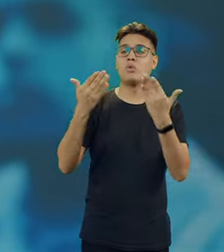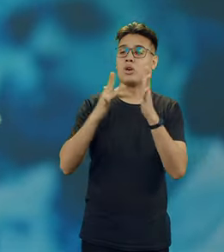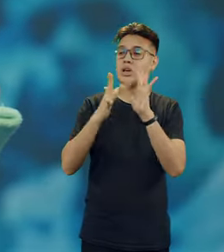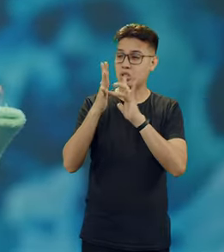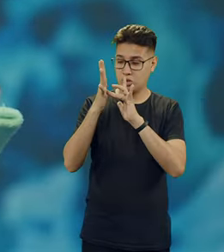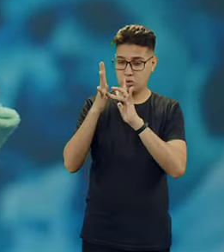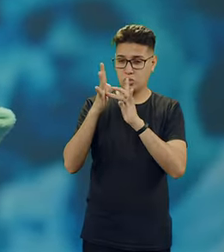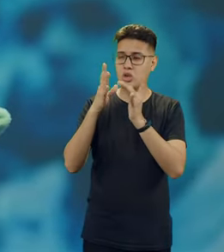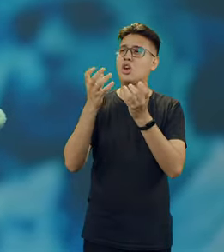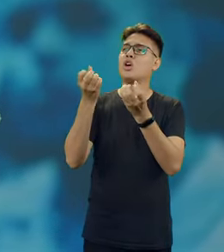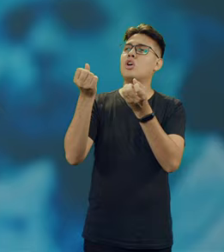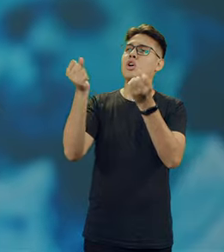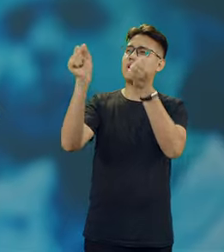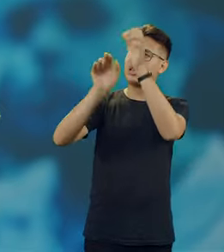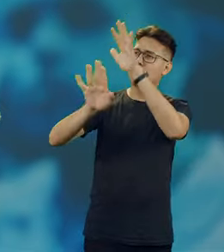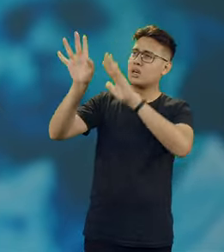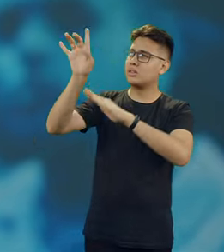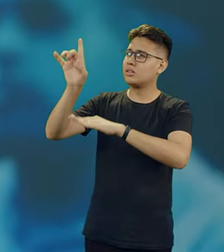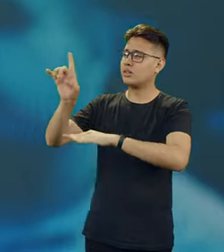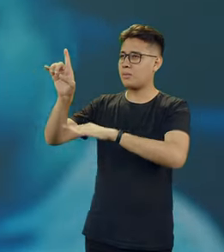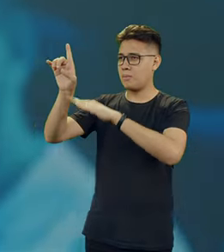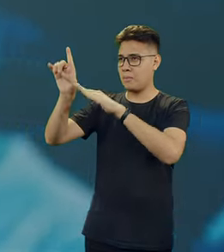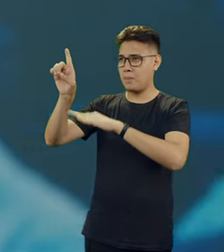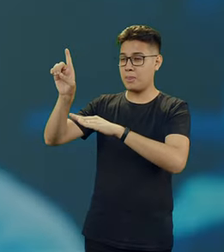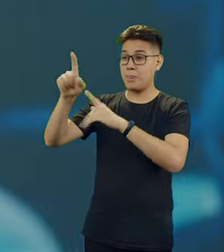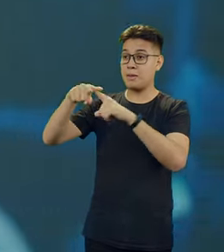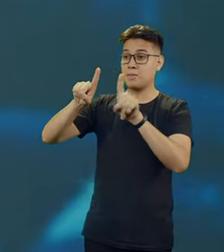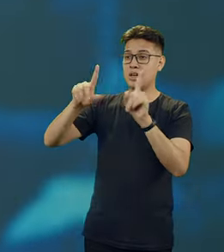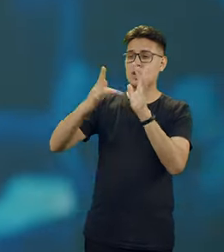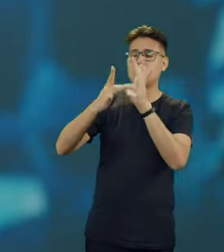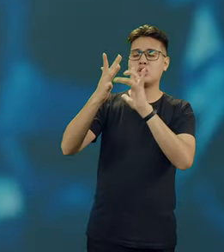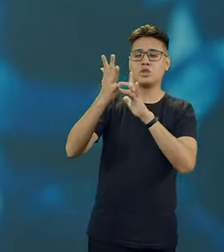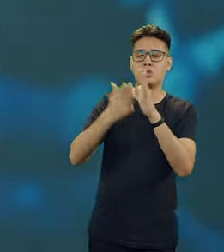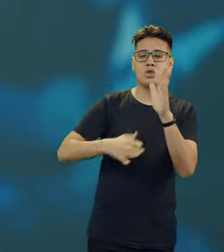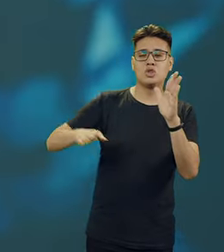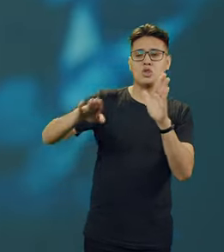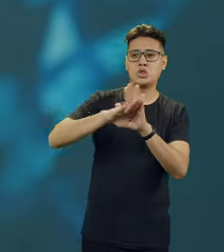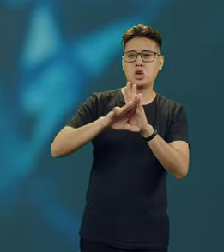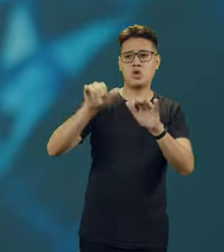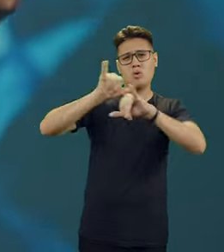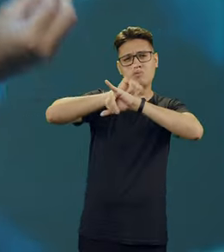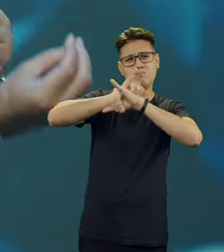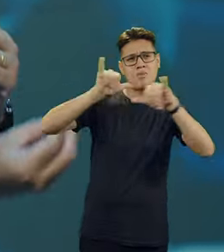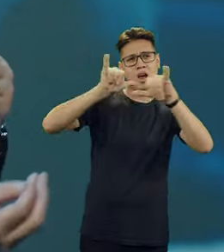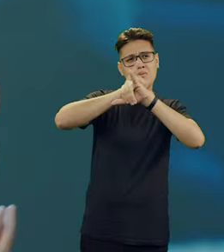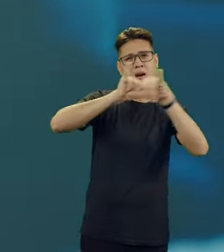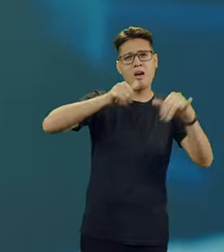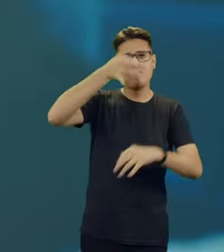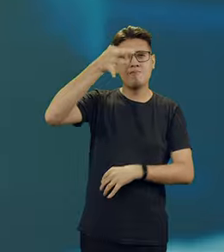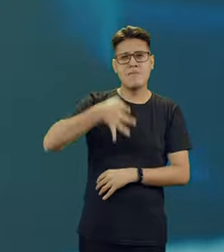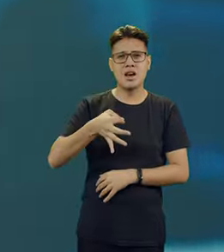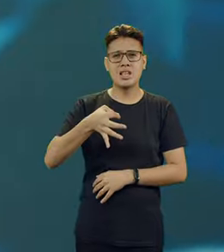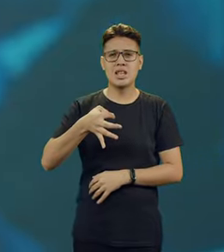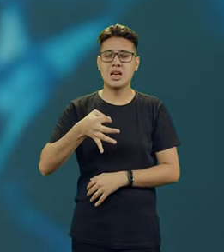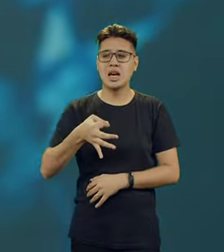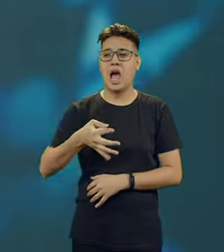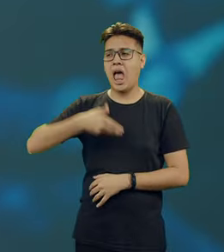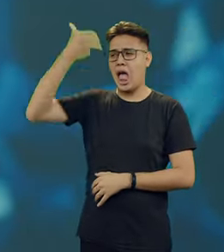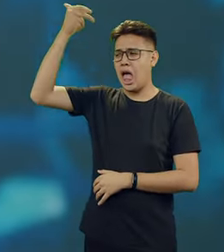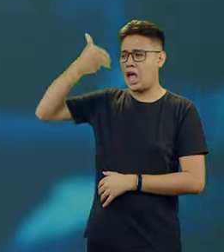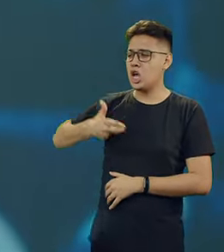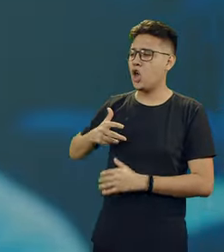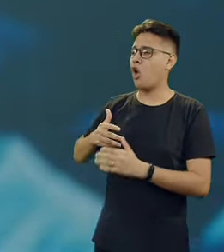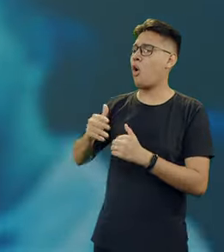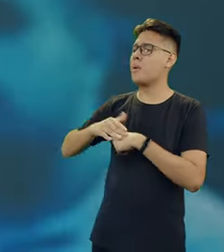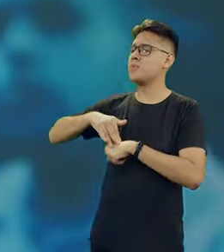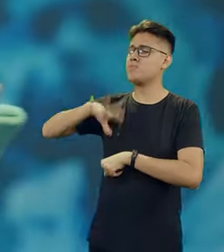nele. Mas quando Jesus chega afirmando: eis que está aqui quem é maior